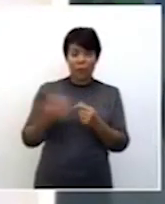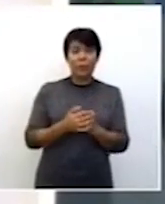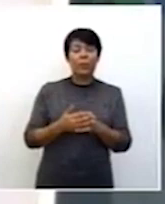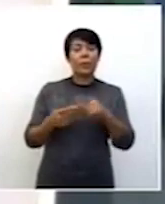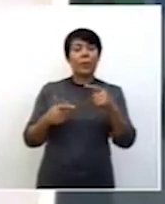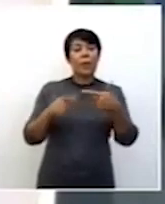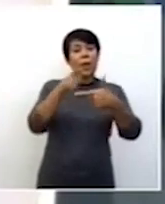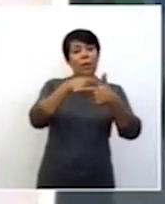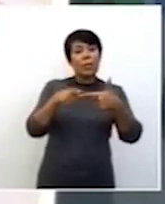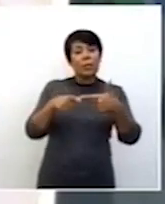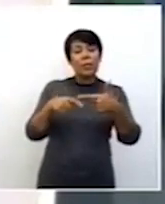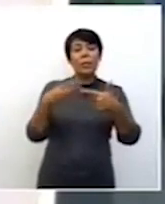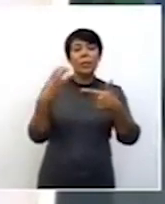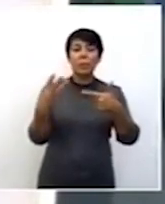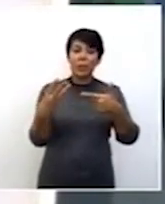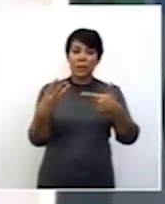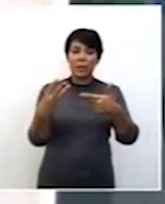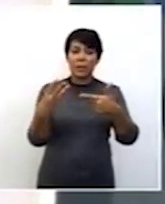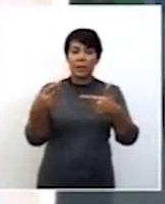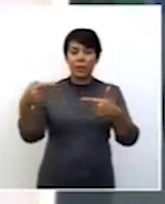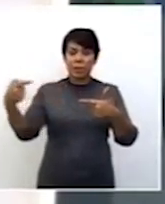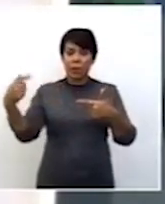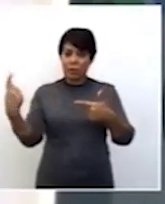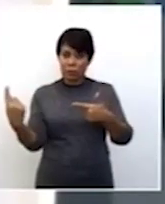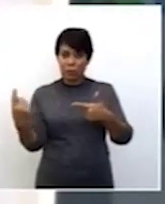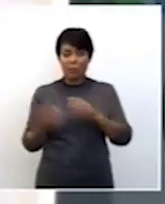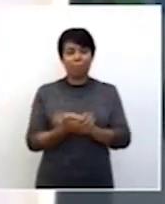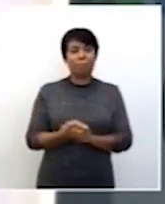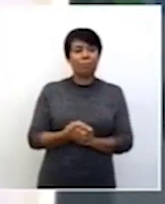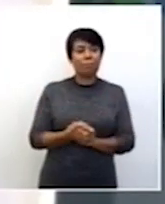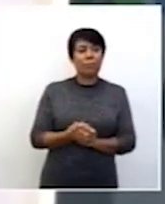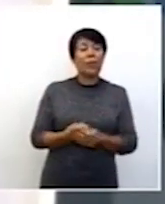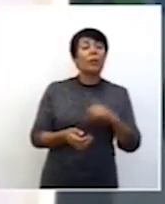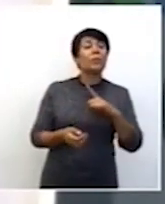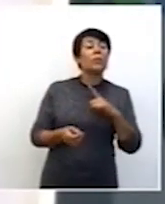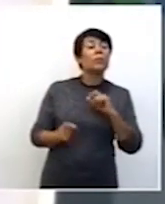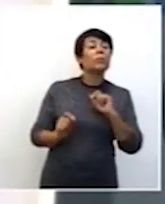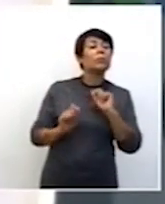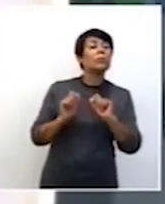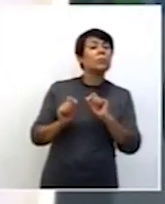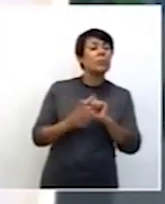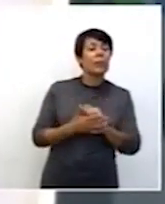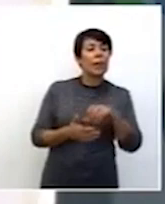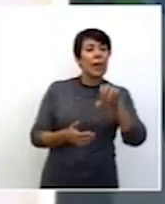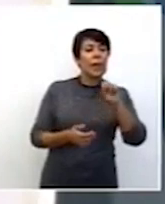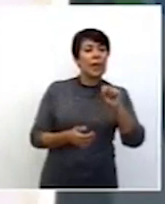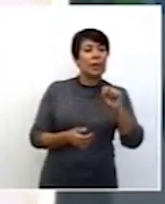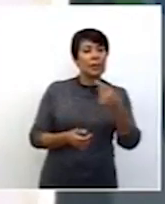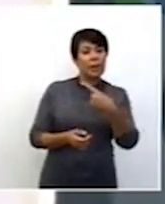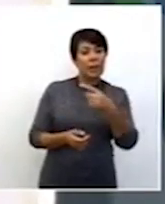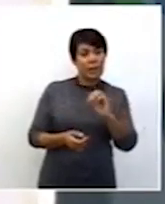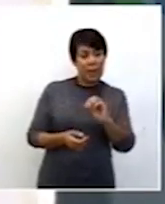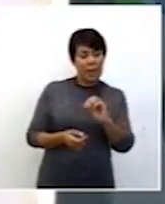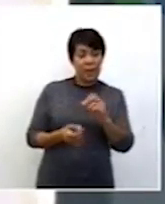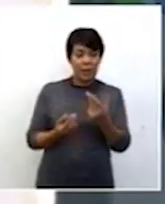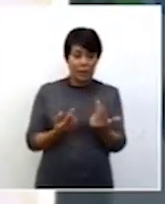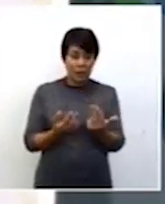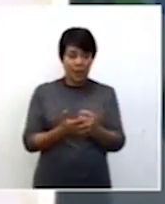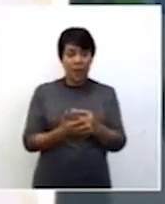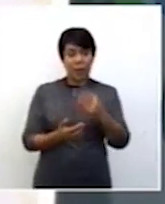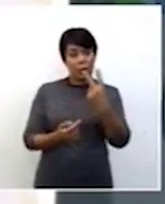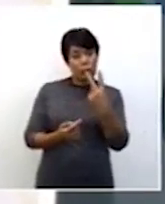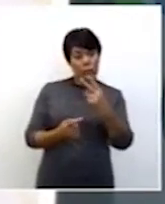dividido por 3 menos 1. Então, o que eu tenho aqui? S10 é igual a